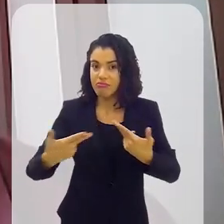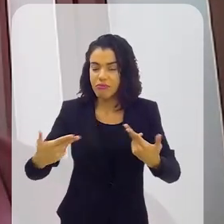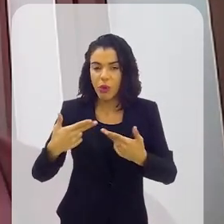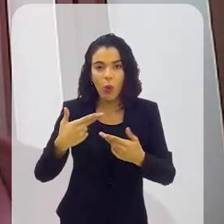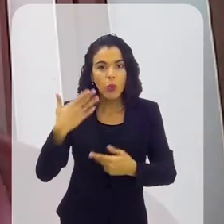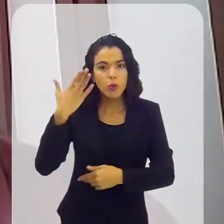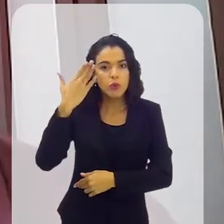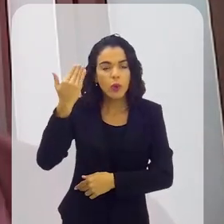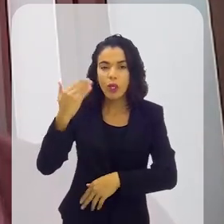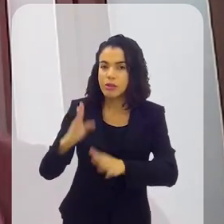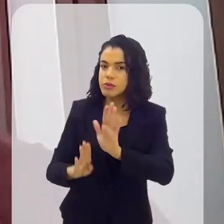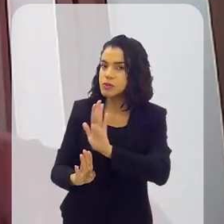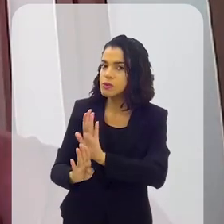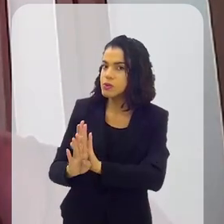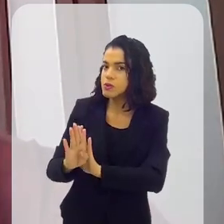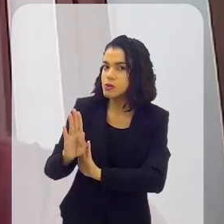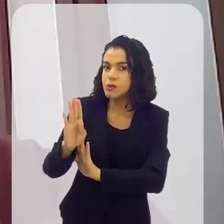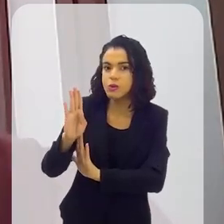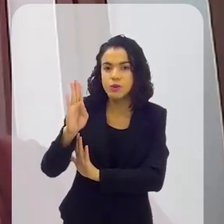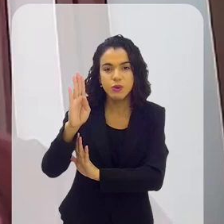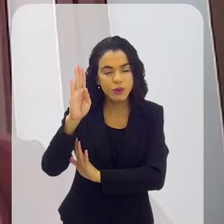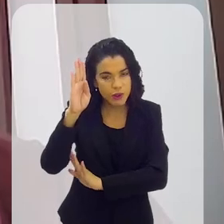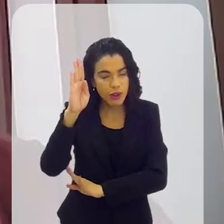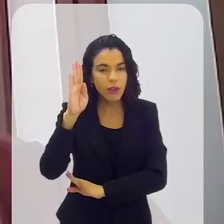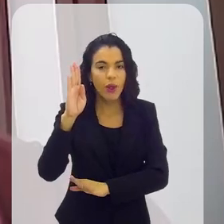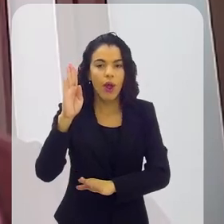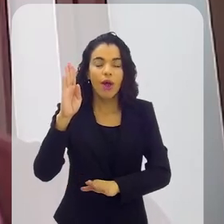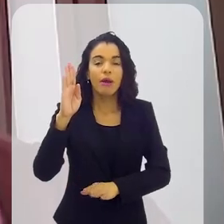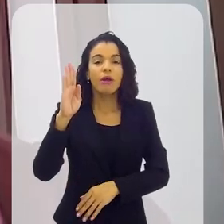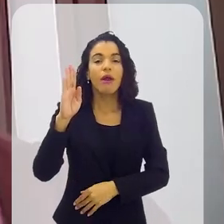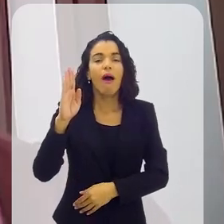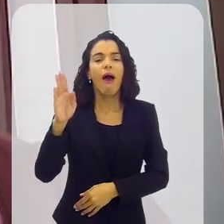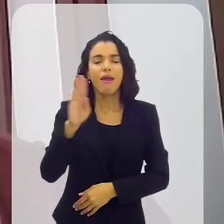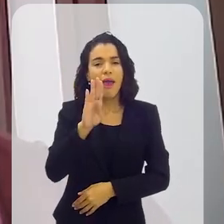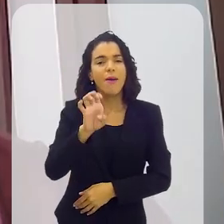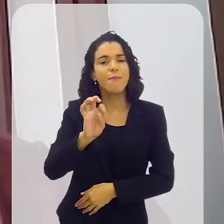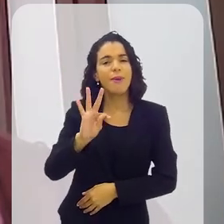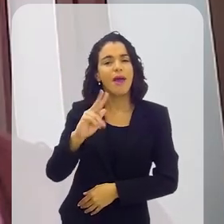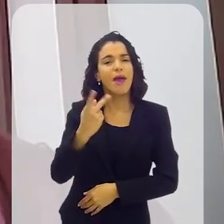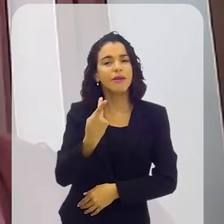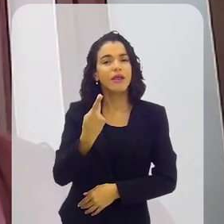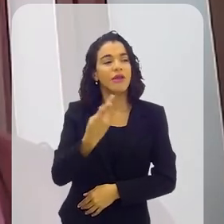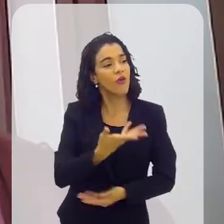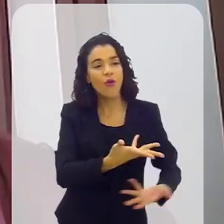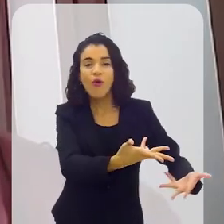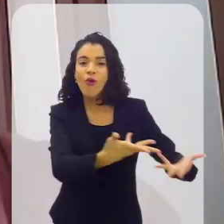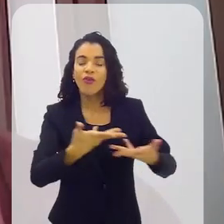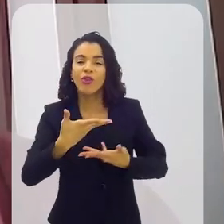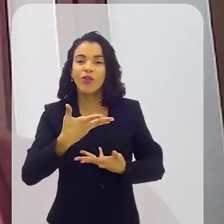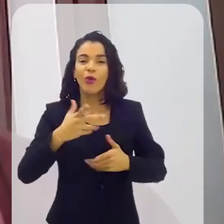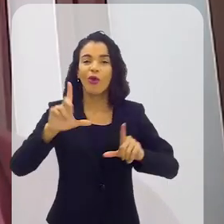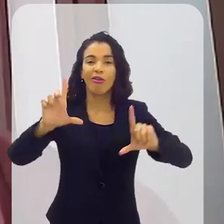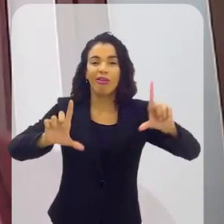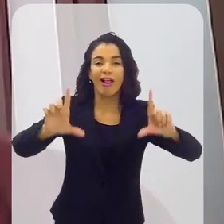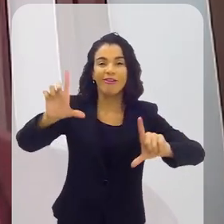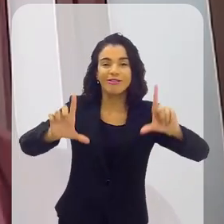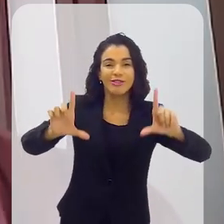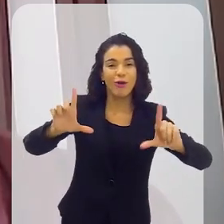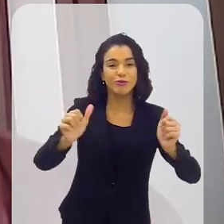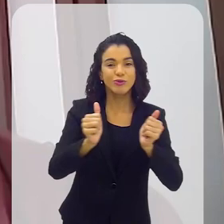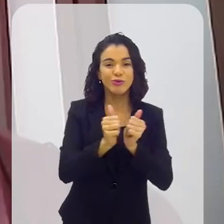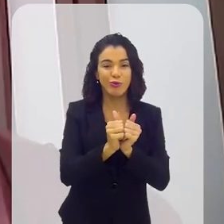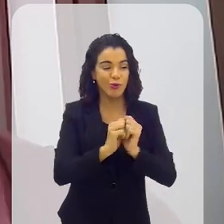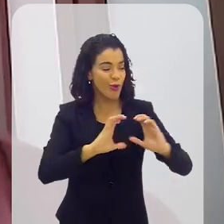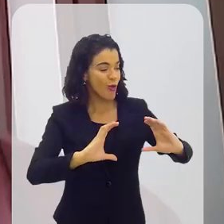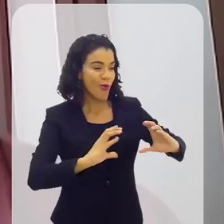o sucesso tanto, tamanho, grande, grandioso, ela começou a levá-los para a televisão, para